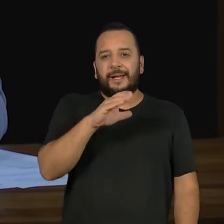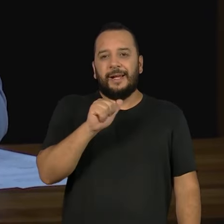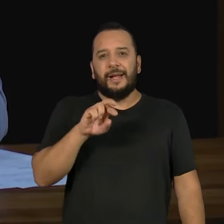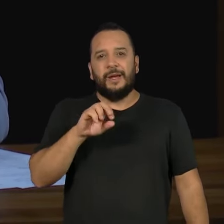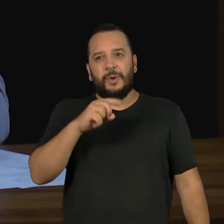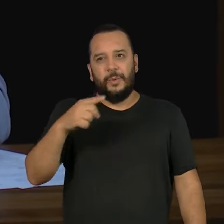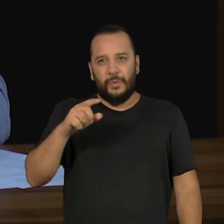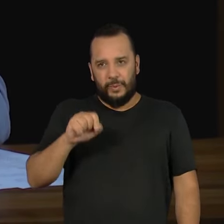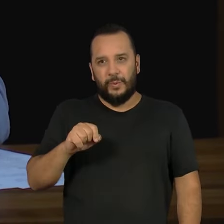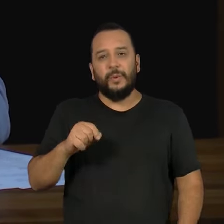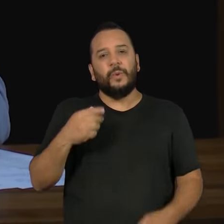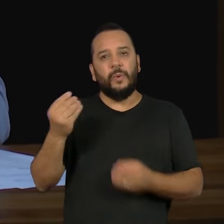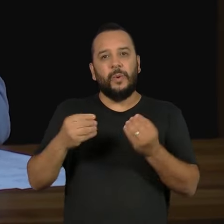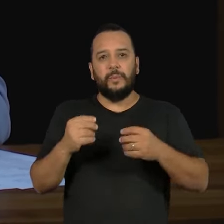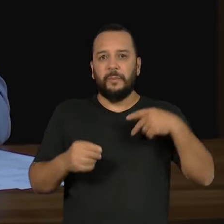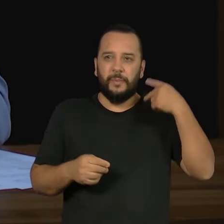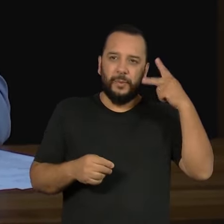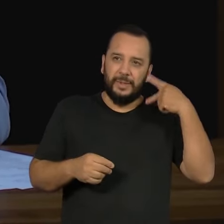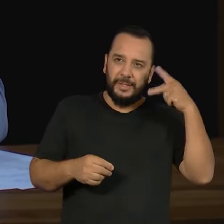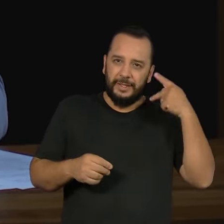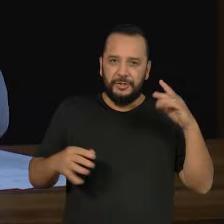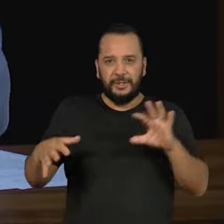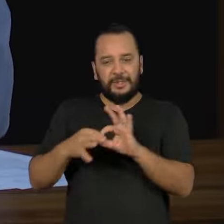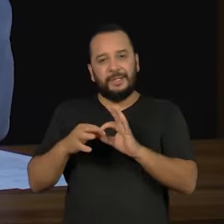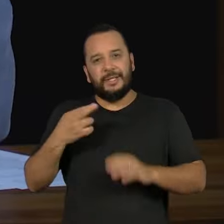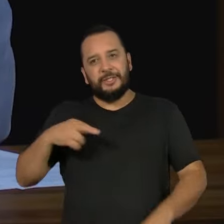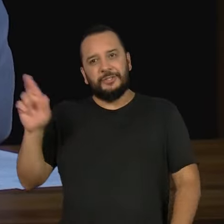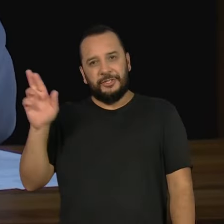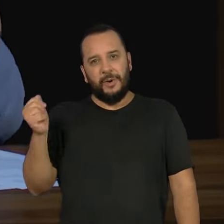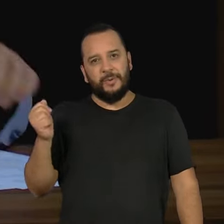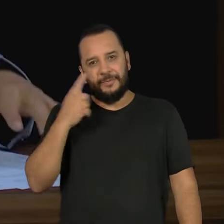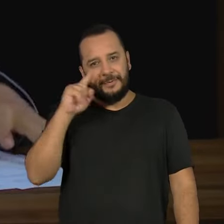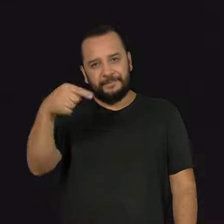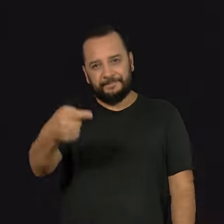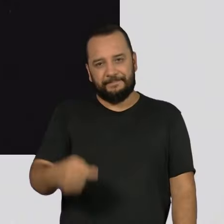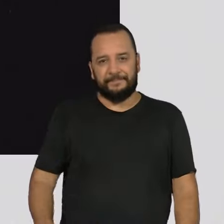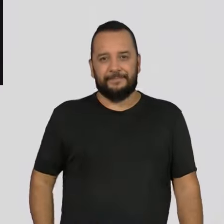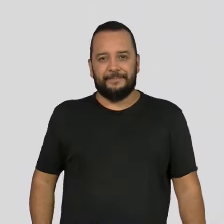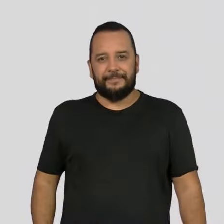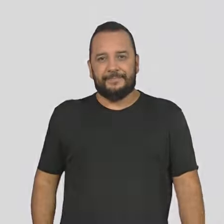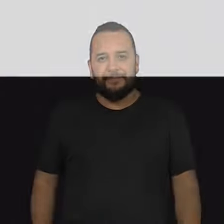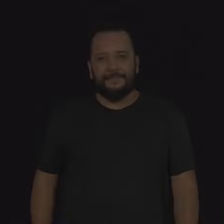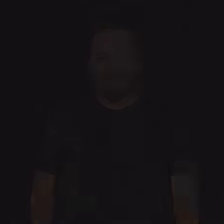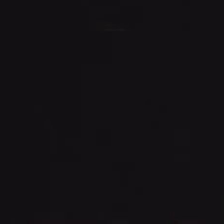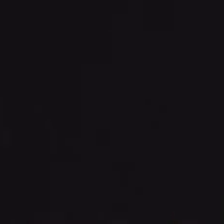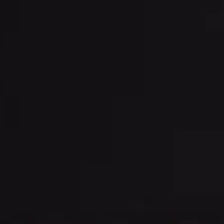cruzamento da política com a religião até loguinho